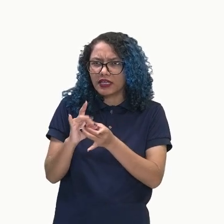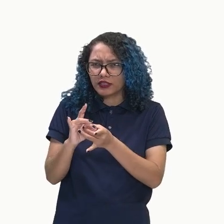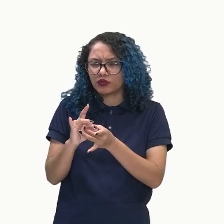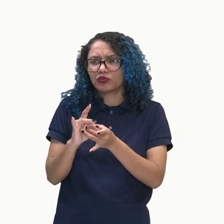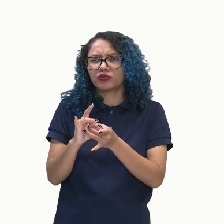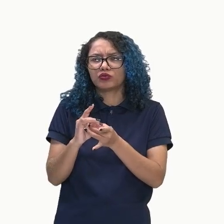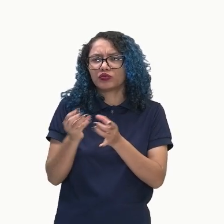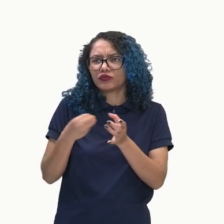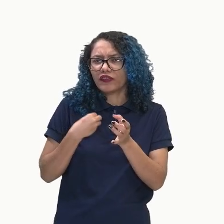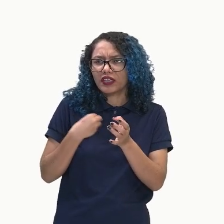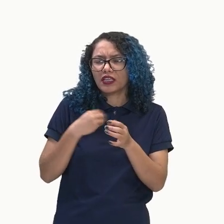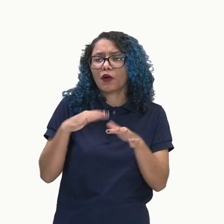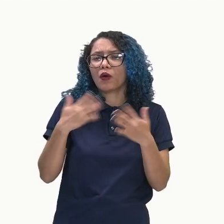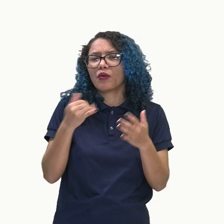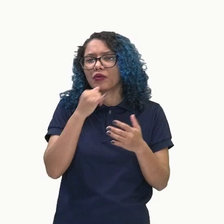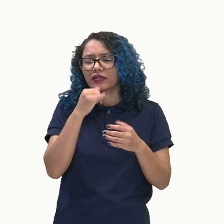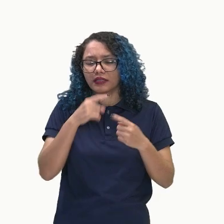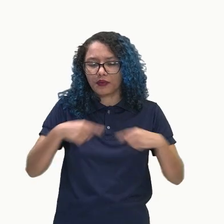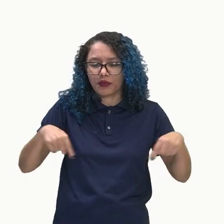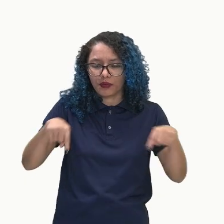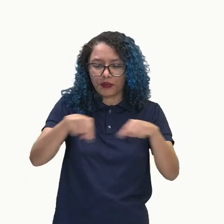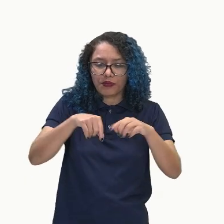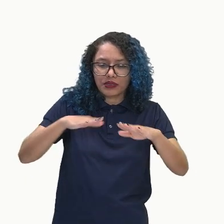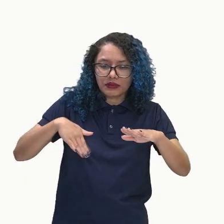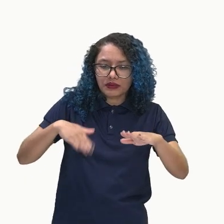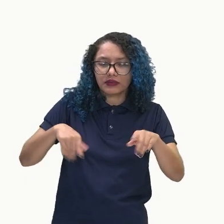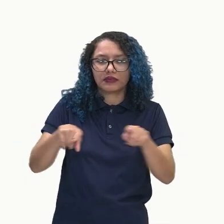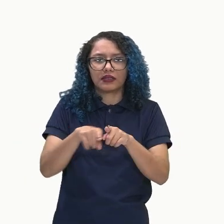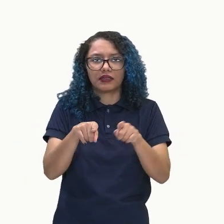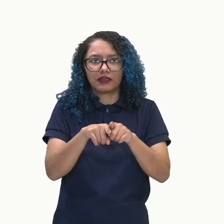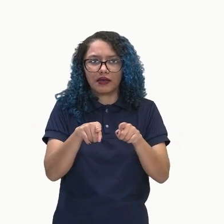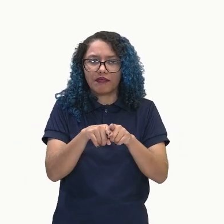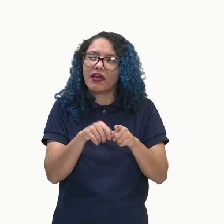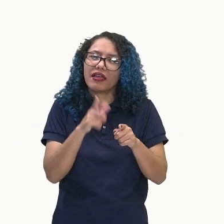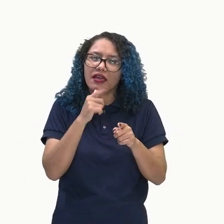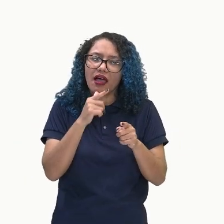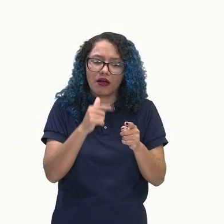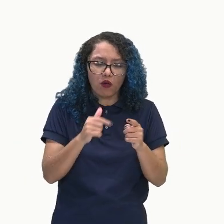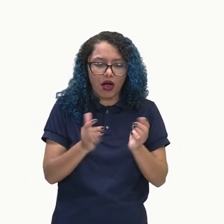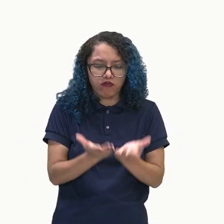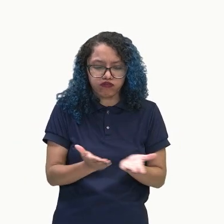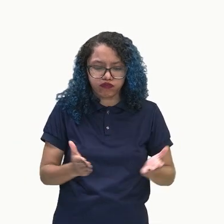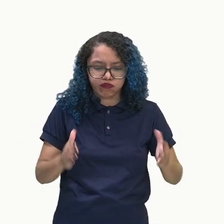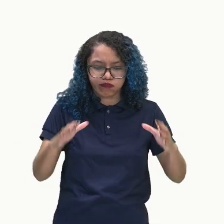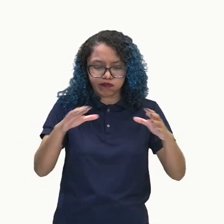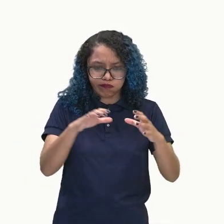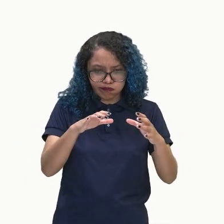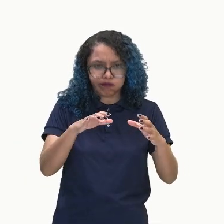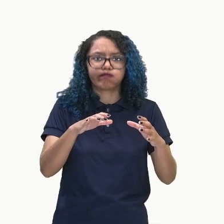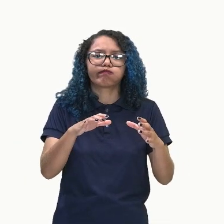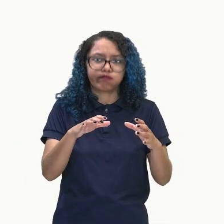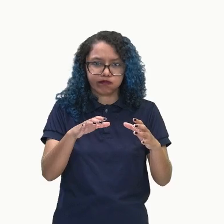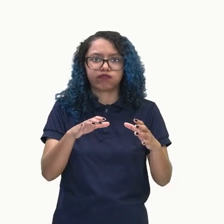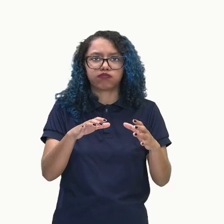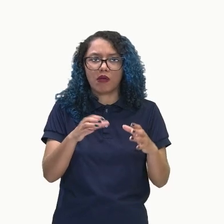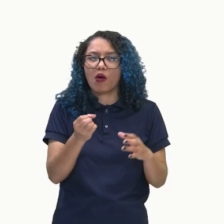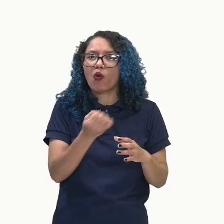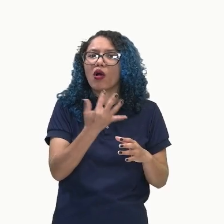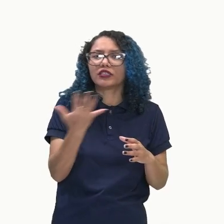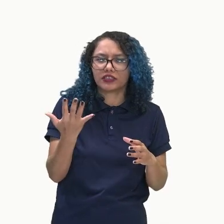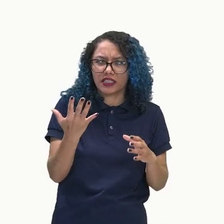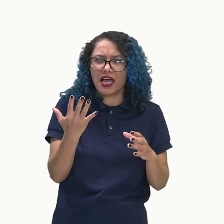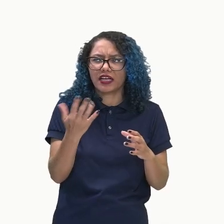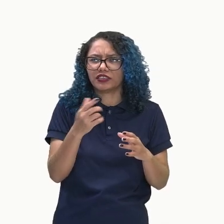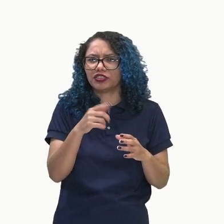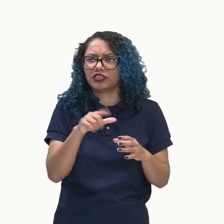piscina, não é? Em caixa d'água. Então você sempre vai perceber que a quantidade ali de litros é sempre grande,